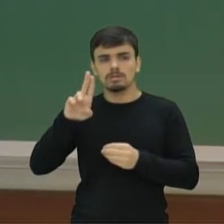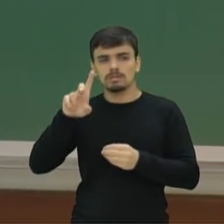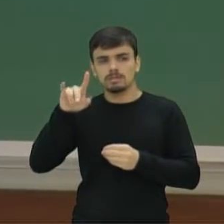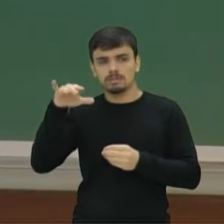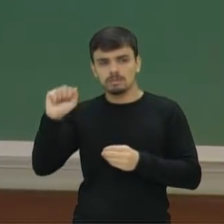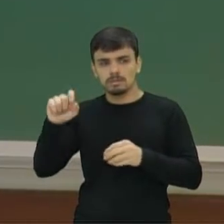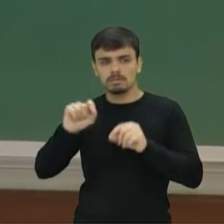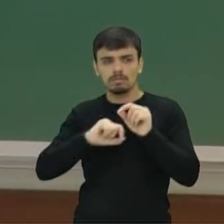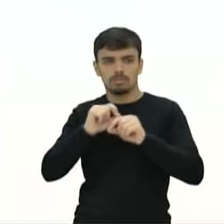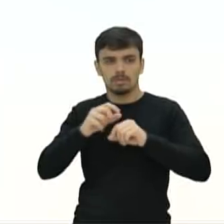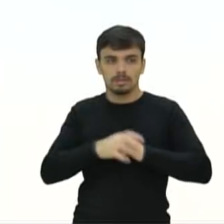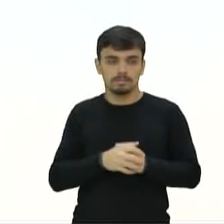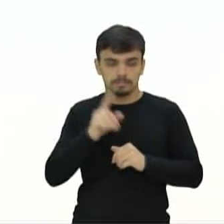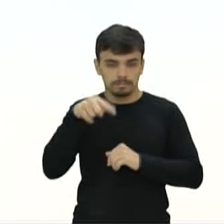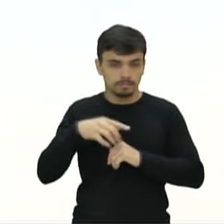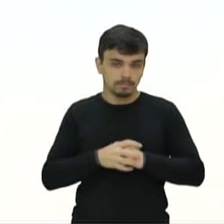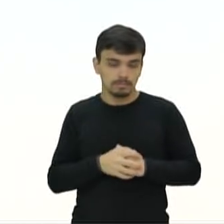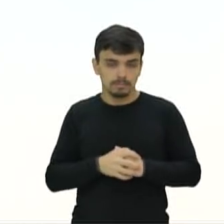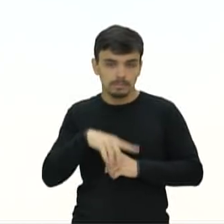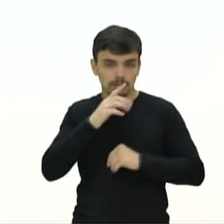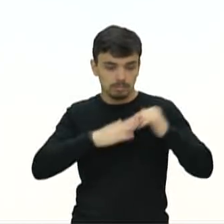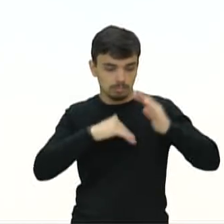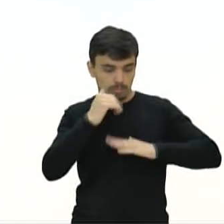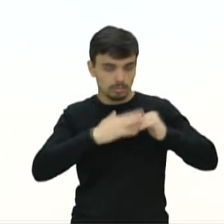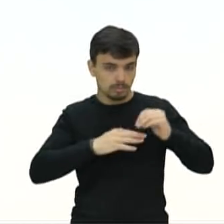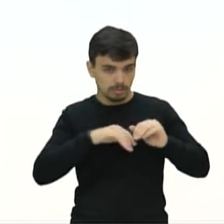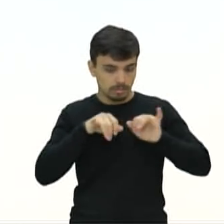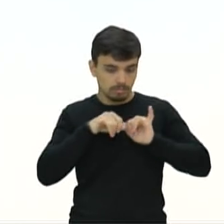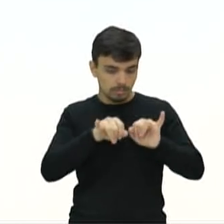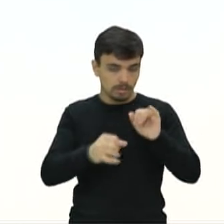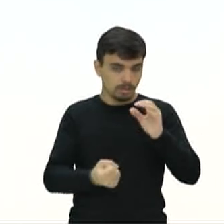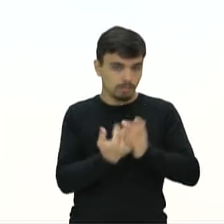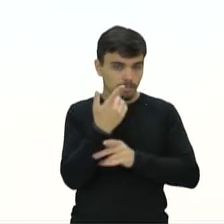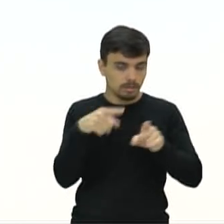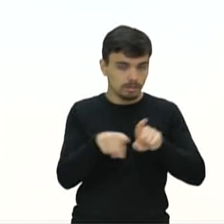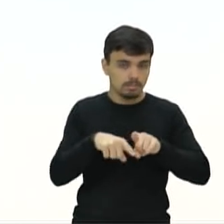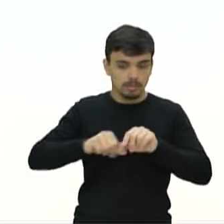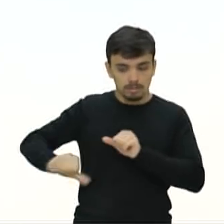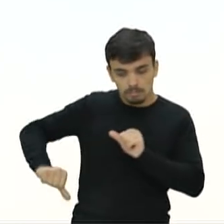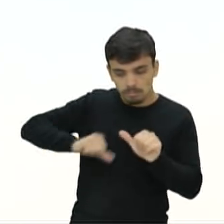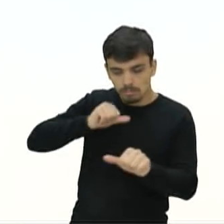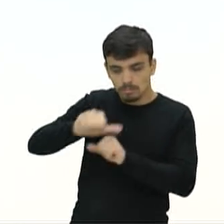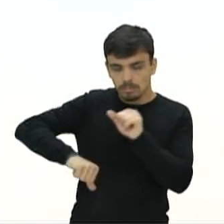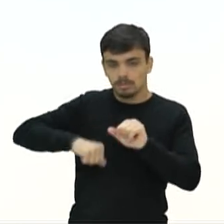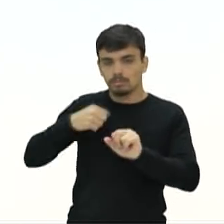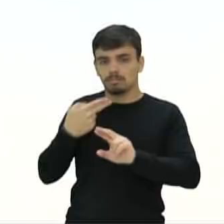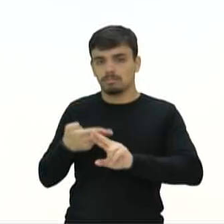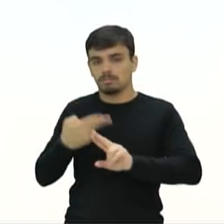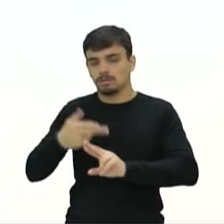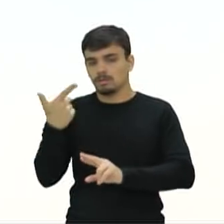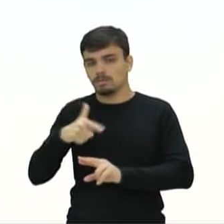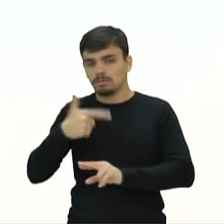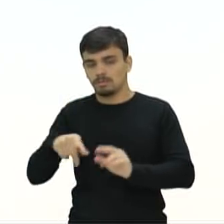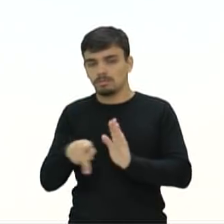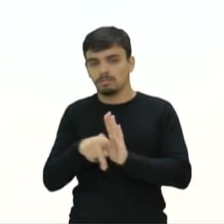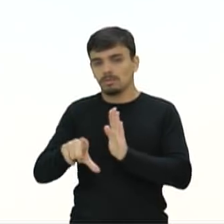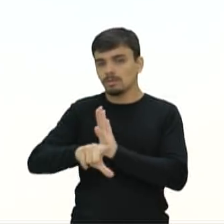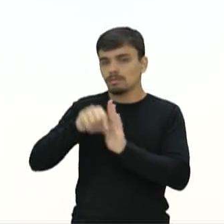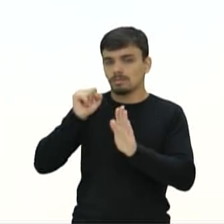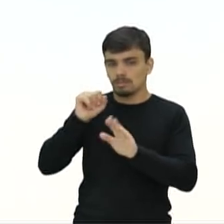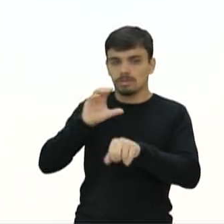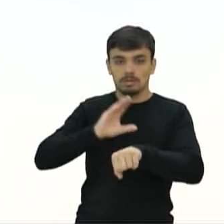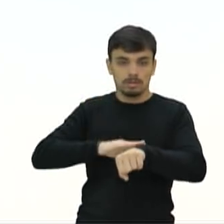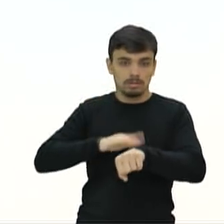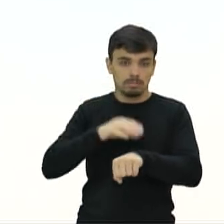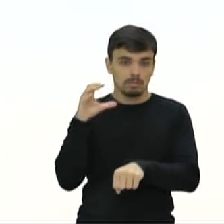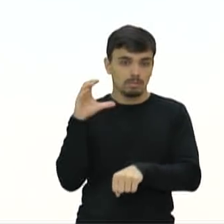olha lá na tela, produto lançado no mercado e que se torna inutilizável ou obsoleto em um período de tempo